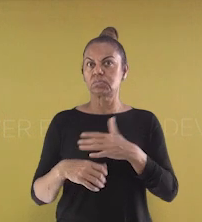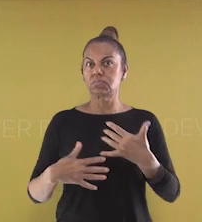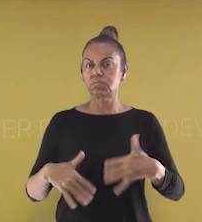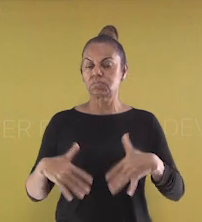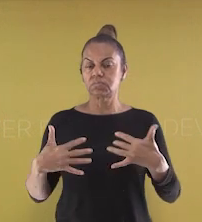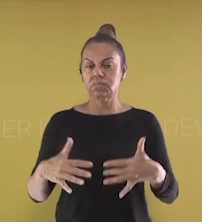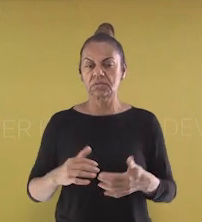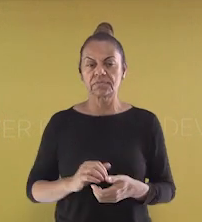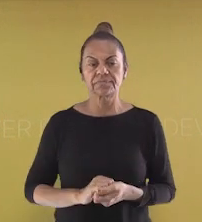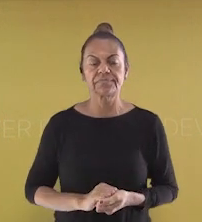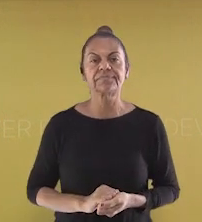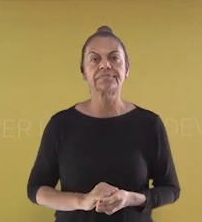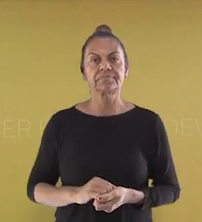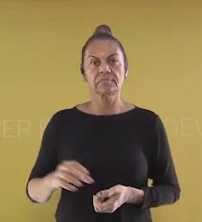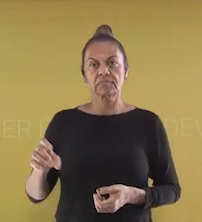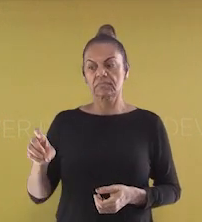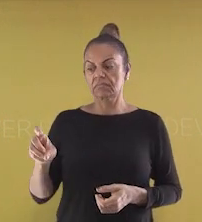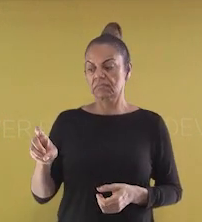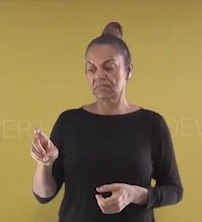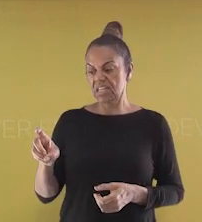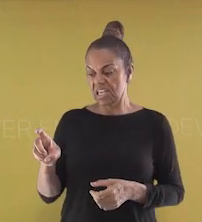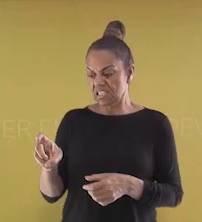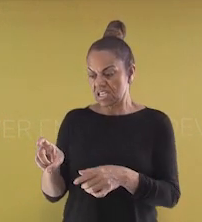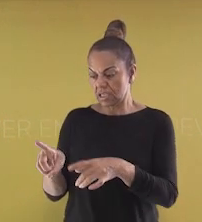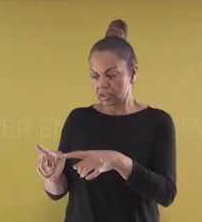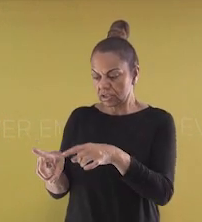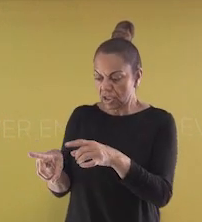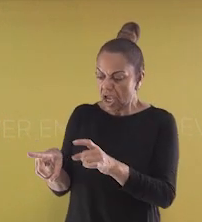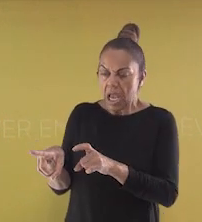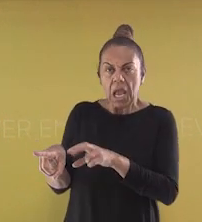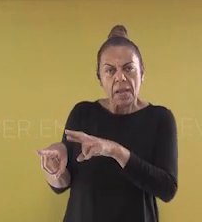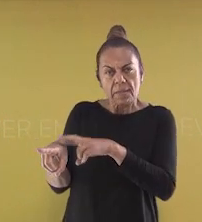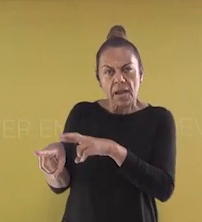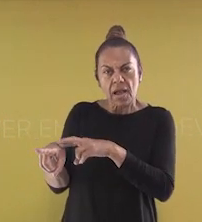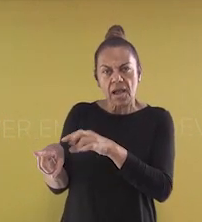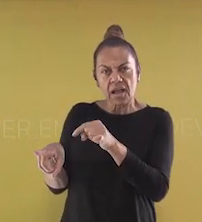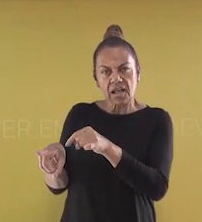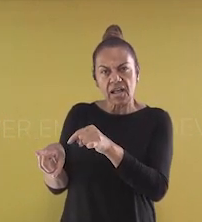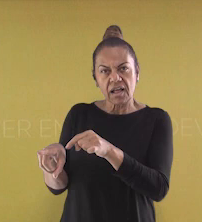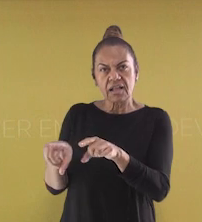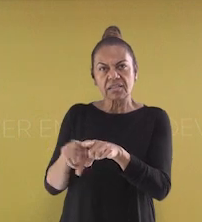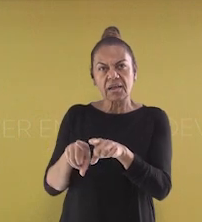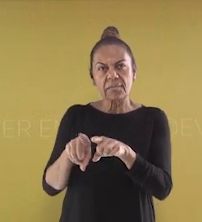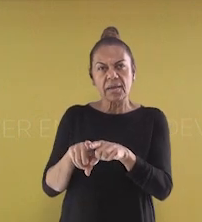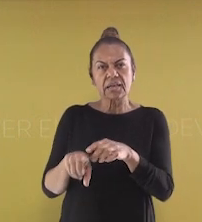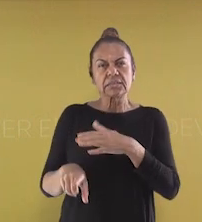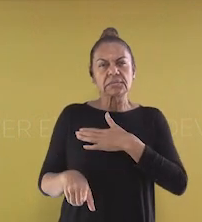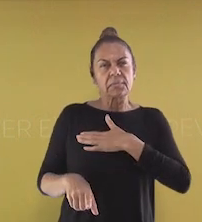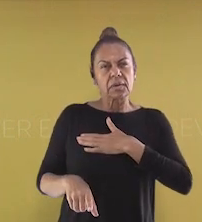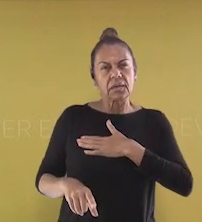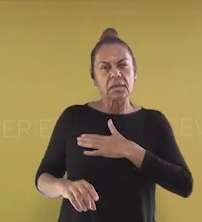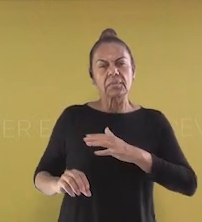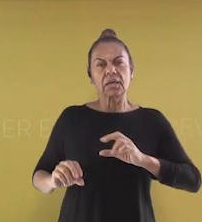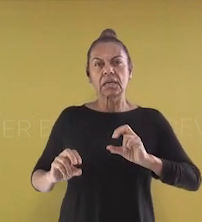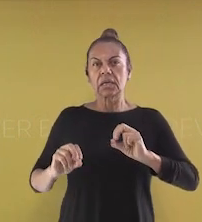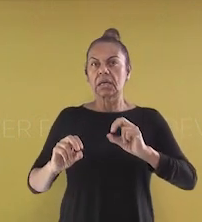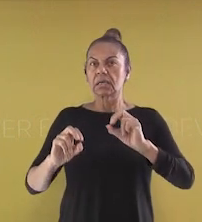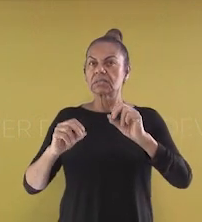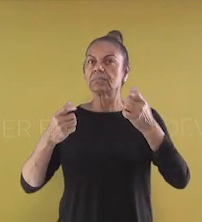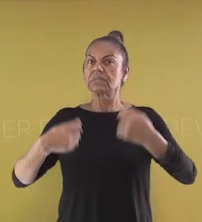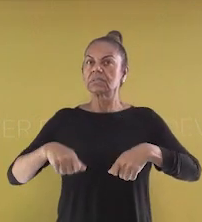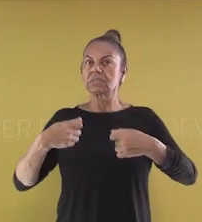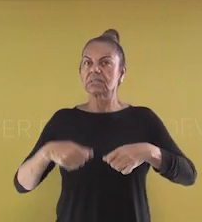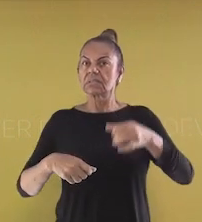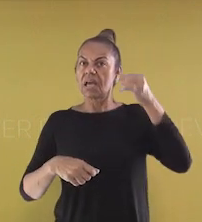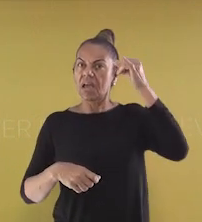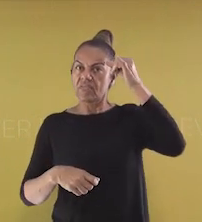quer dizer que não precisa ser tratado, é claro. O de próstata e o de mama, em ambos os casos,